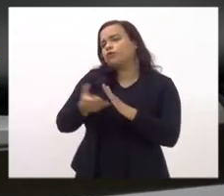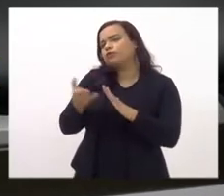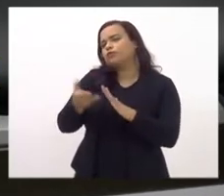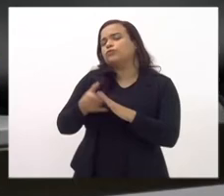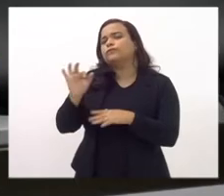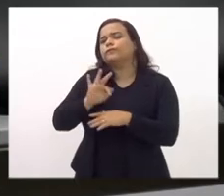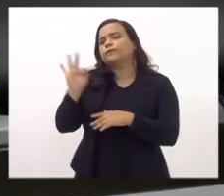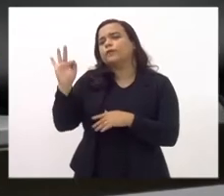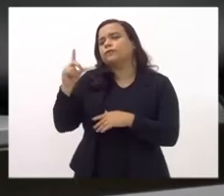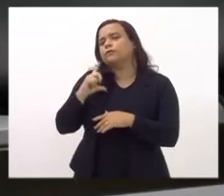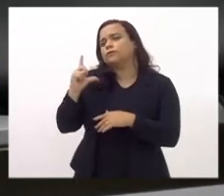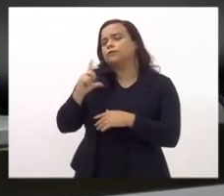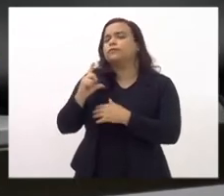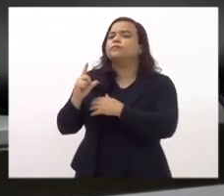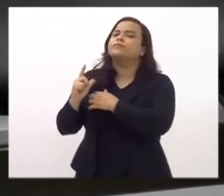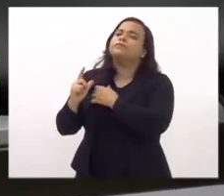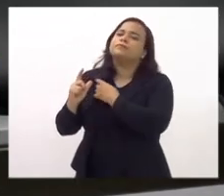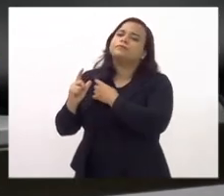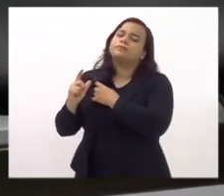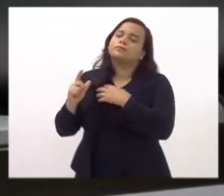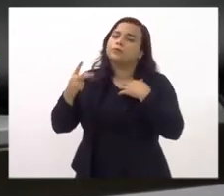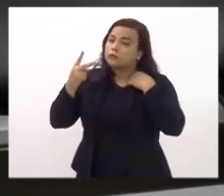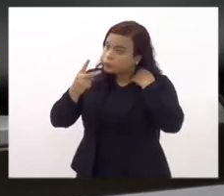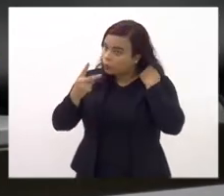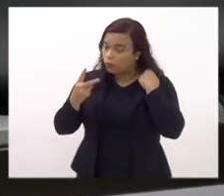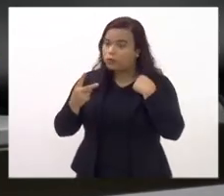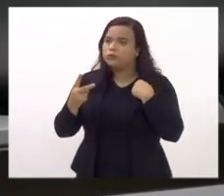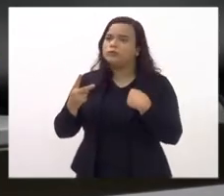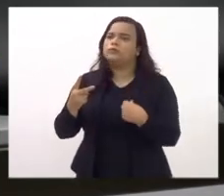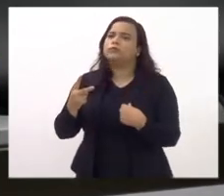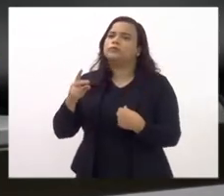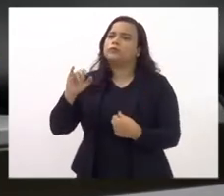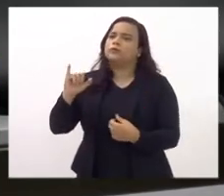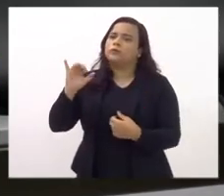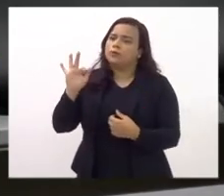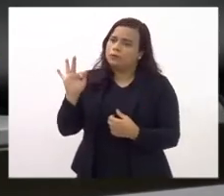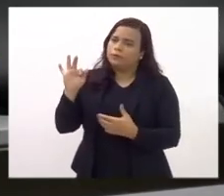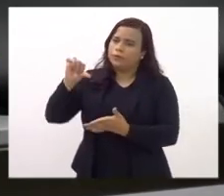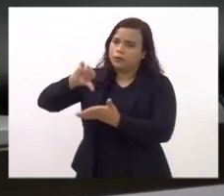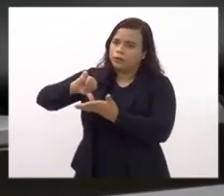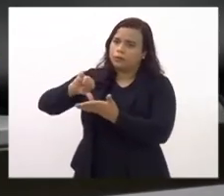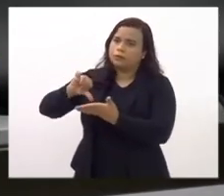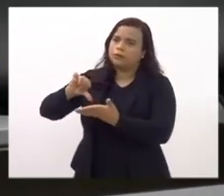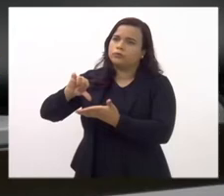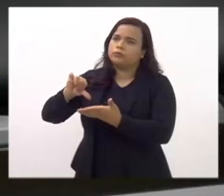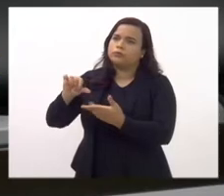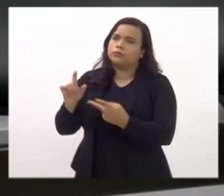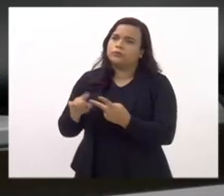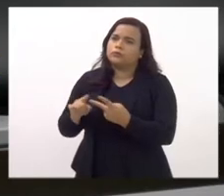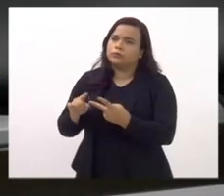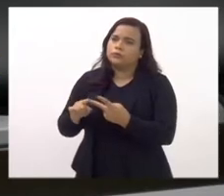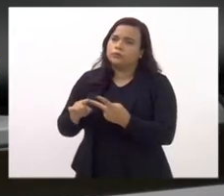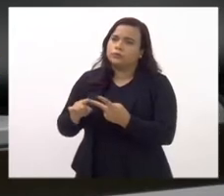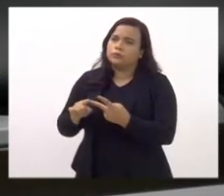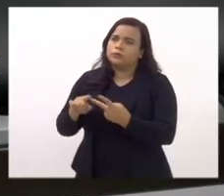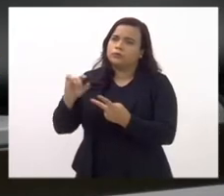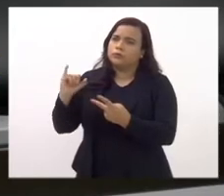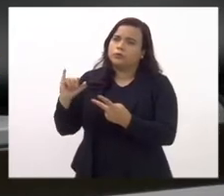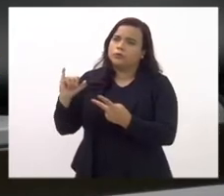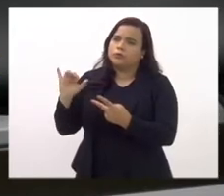federais, dois institutos federais na cidade, né, o IF Campus Centro e o IF